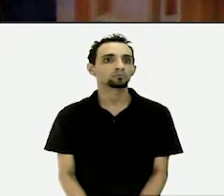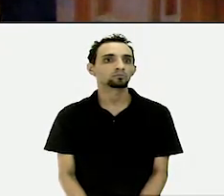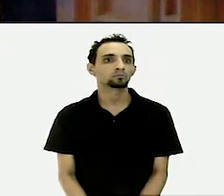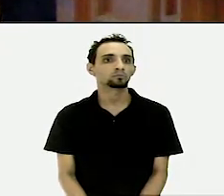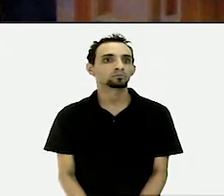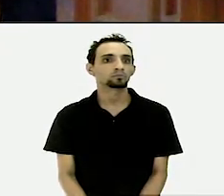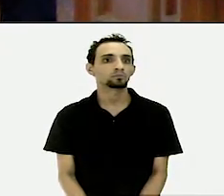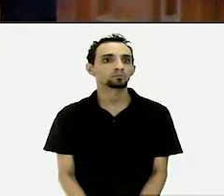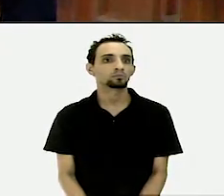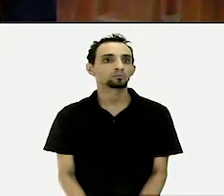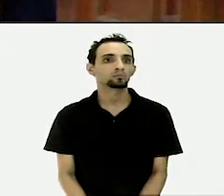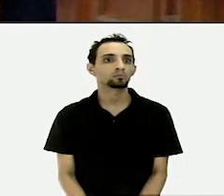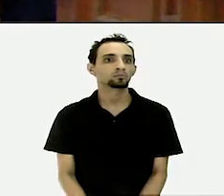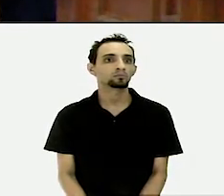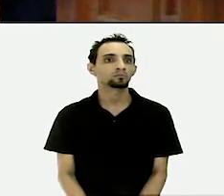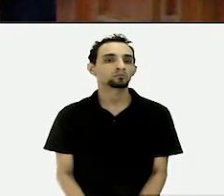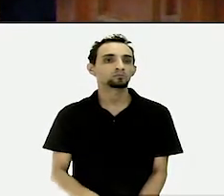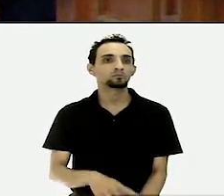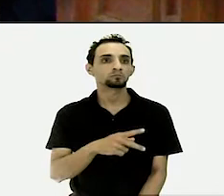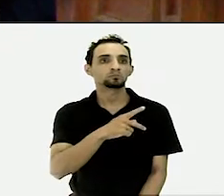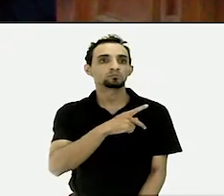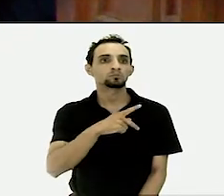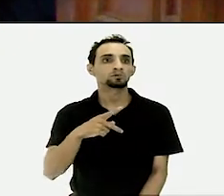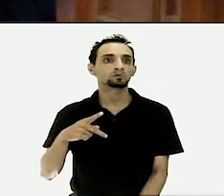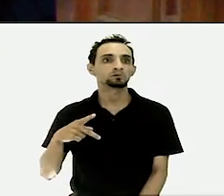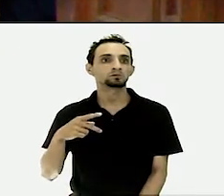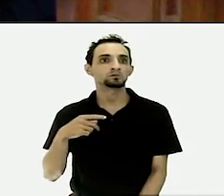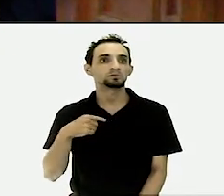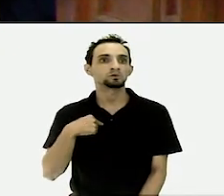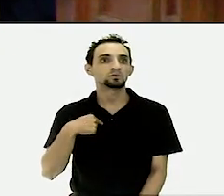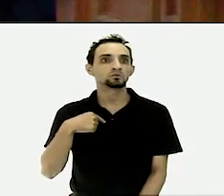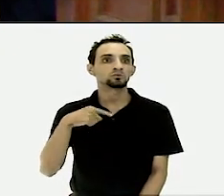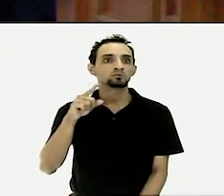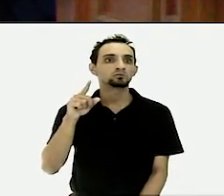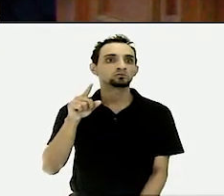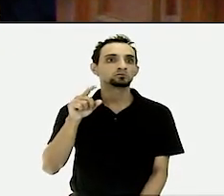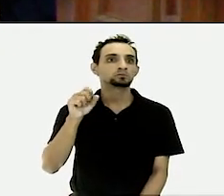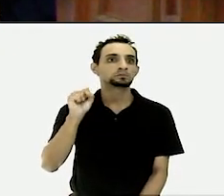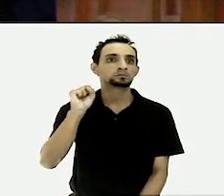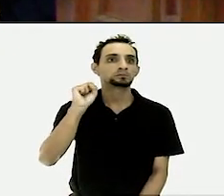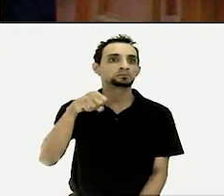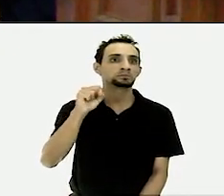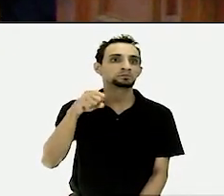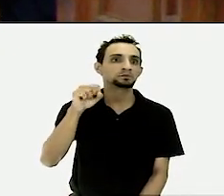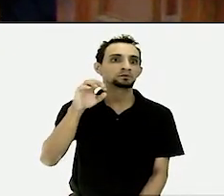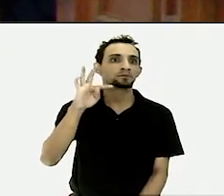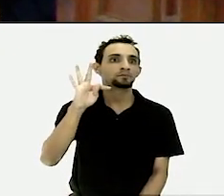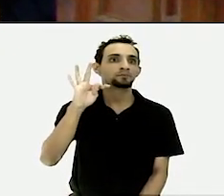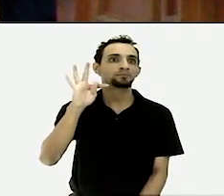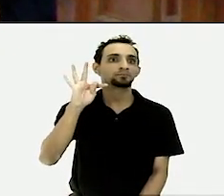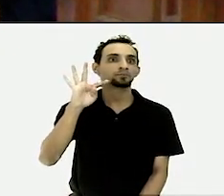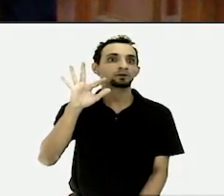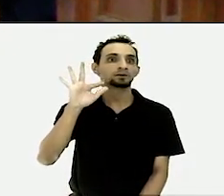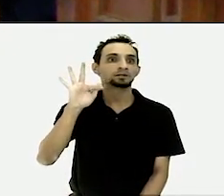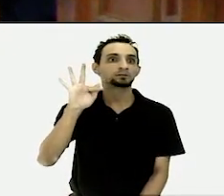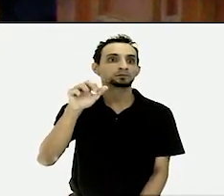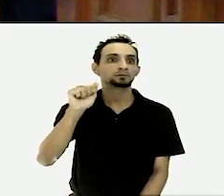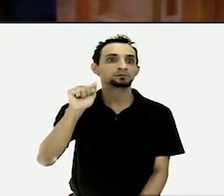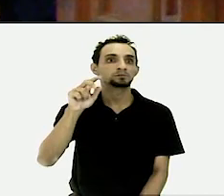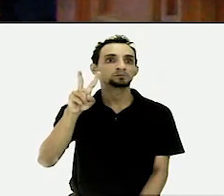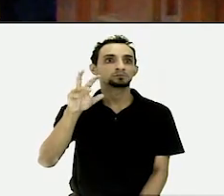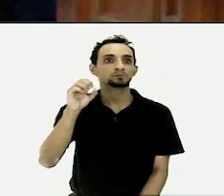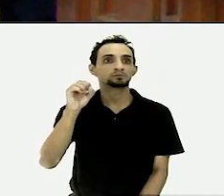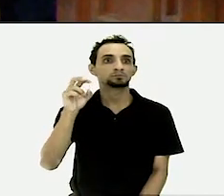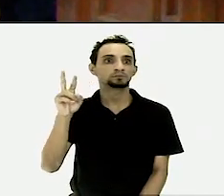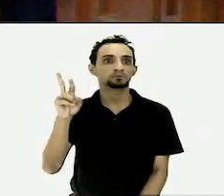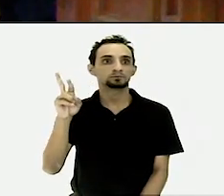Falar de vidas, todos já falaram aqui, né? Não tem nem o que falar para eles. Só para parabenizar. E